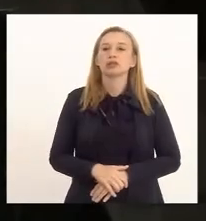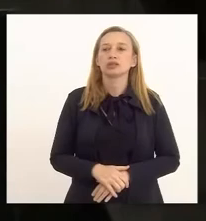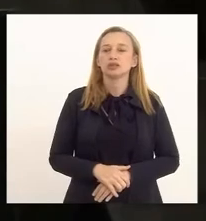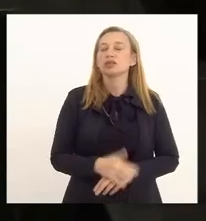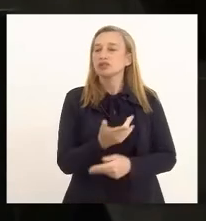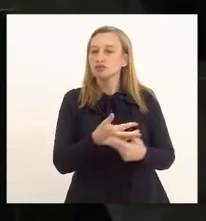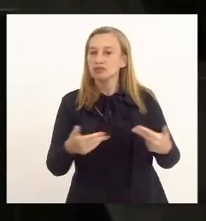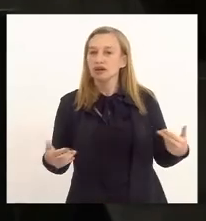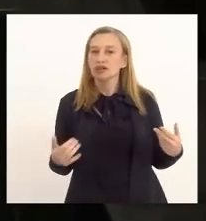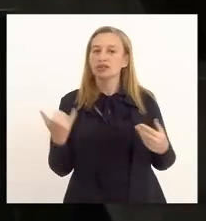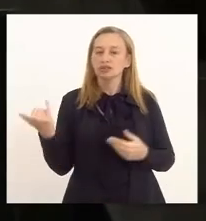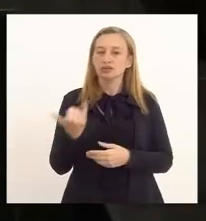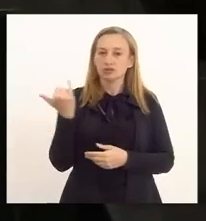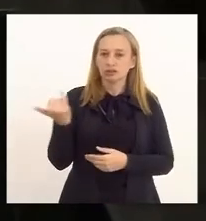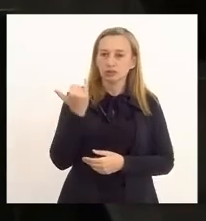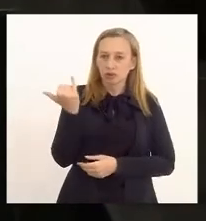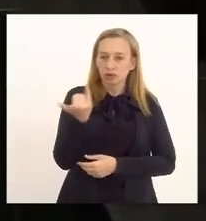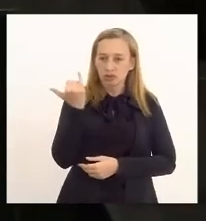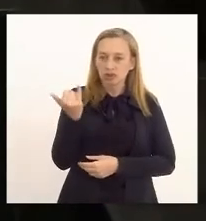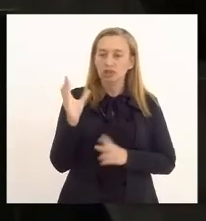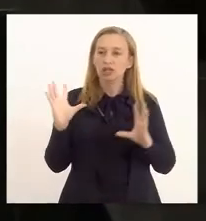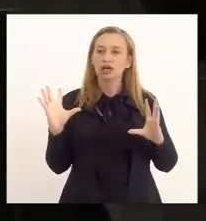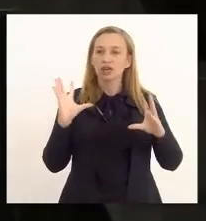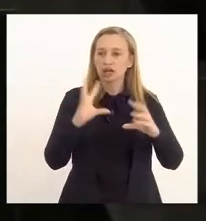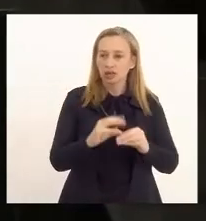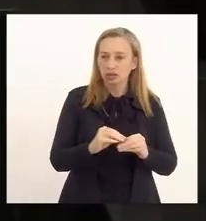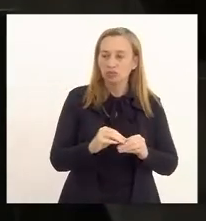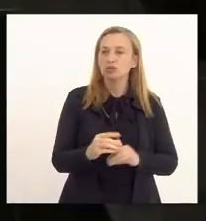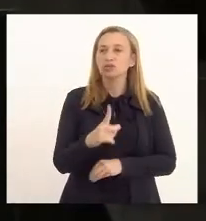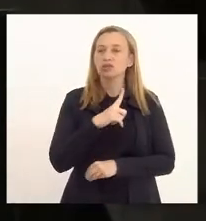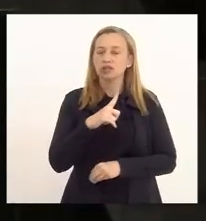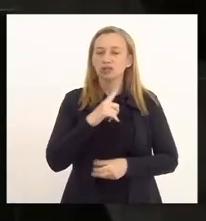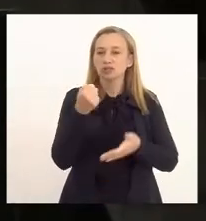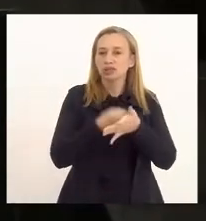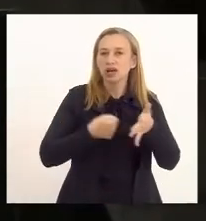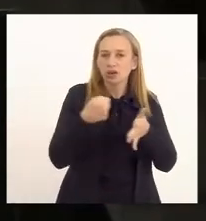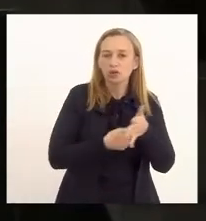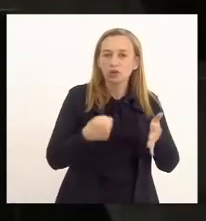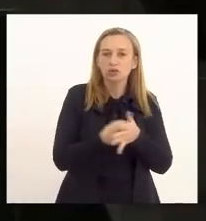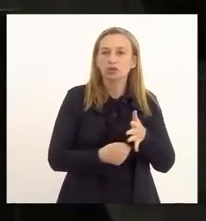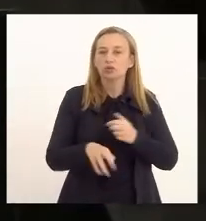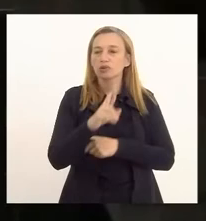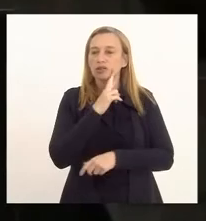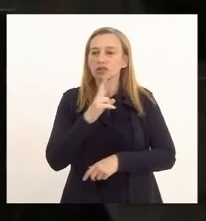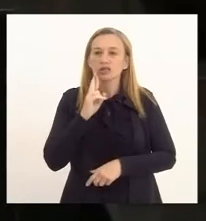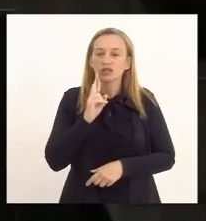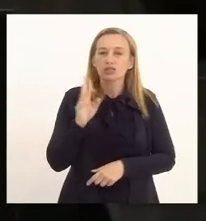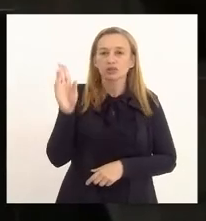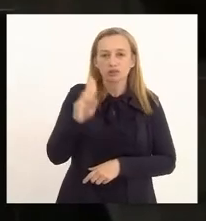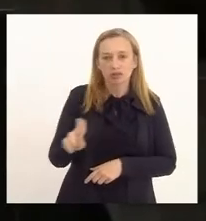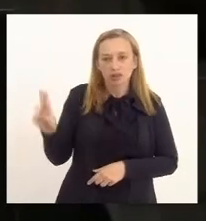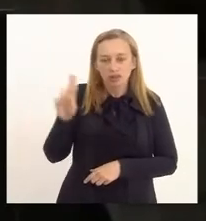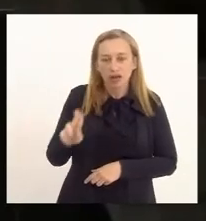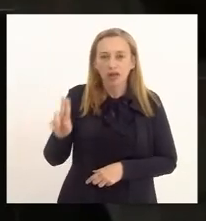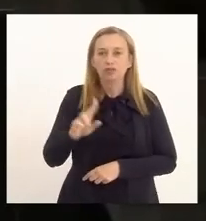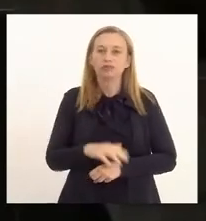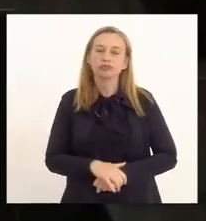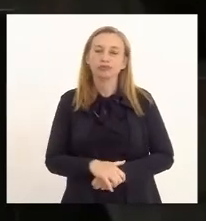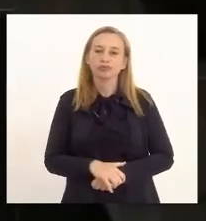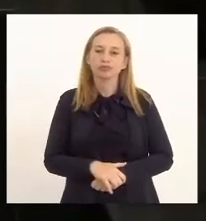demandas importantes. Resumidamente, nós temos a luta ainda pelo restaurante universitário,